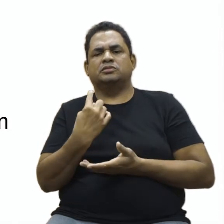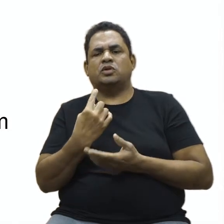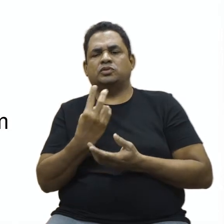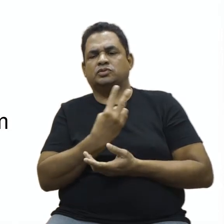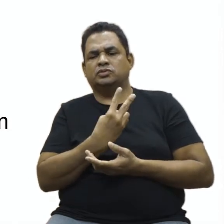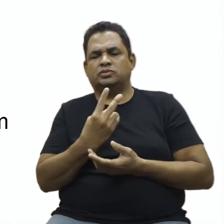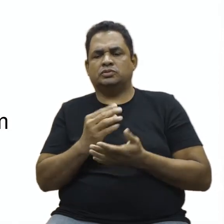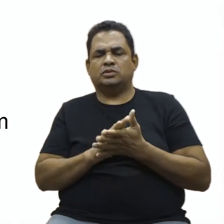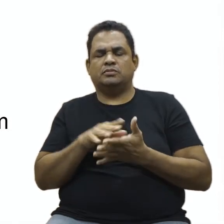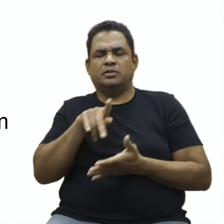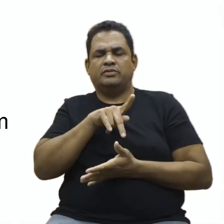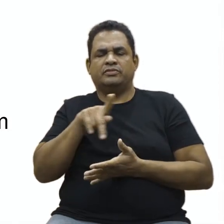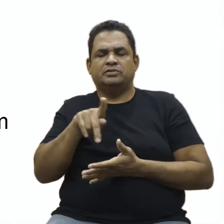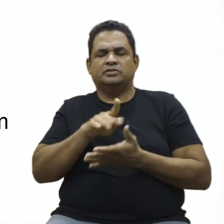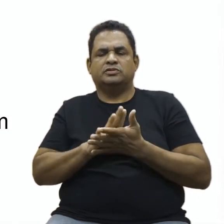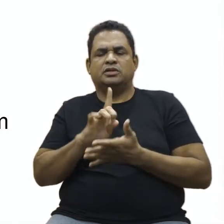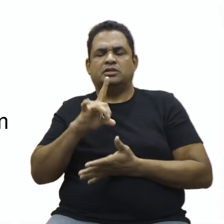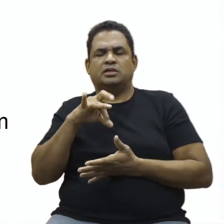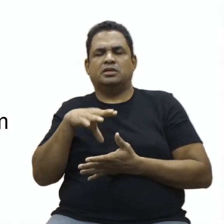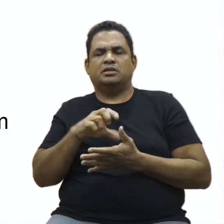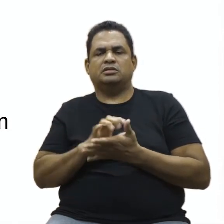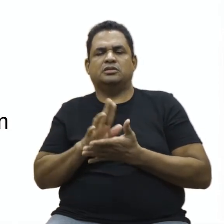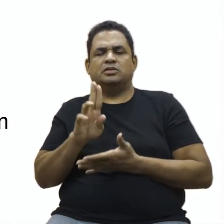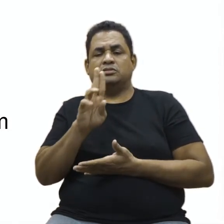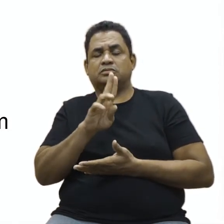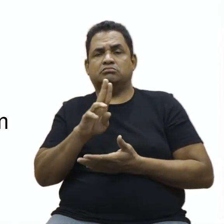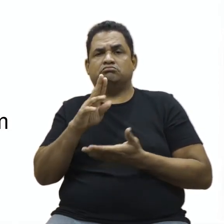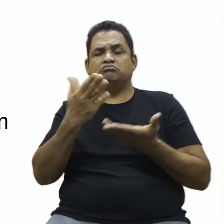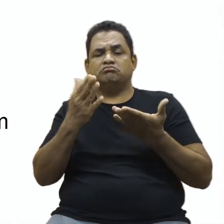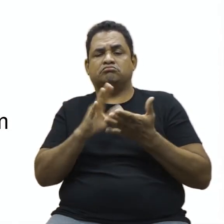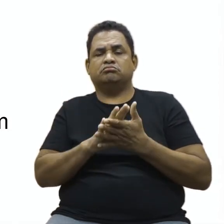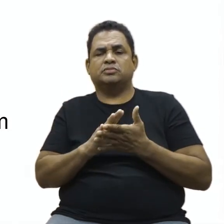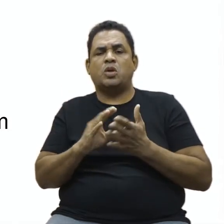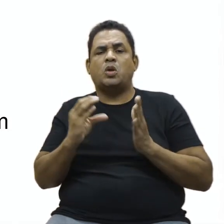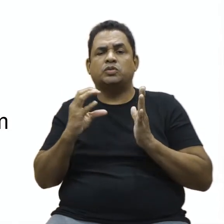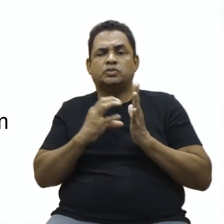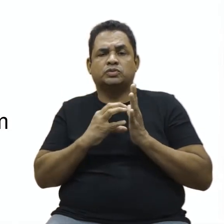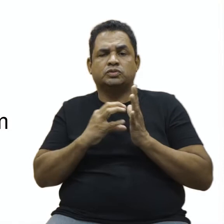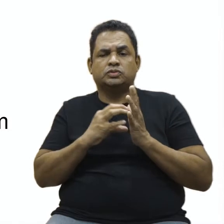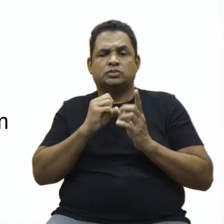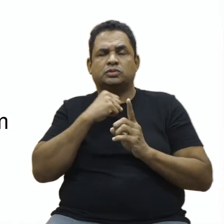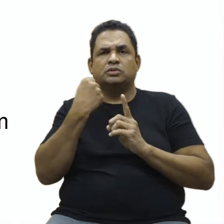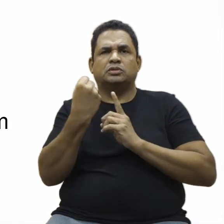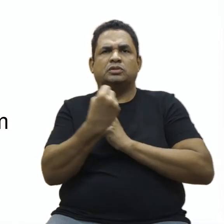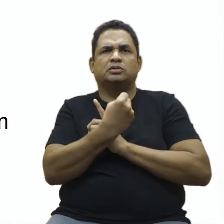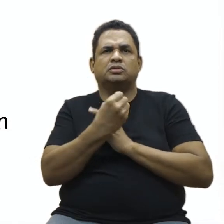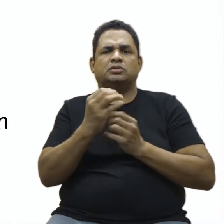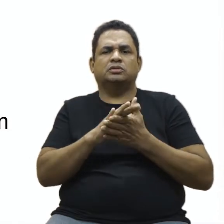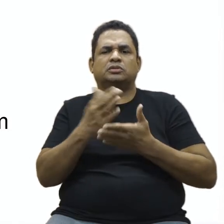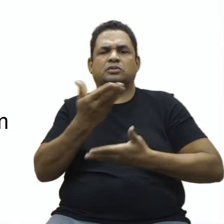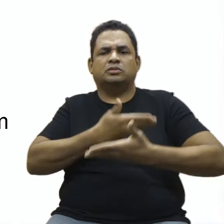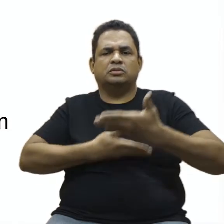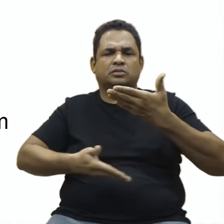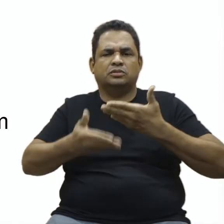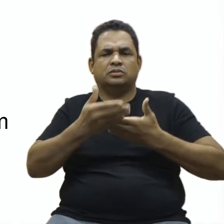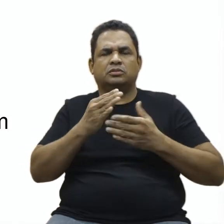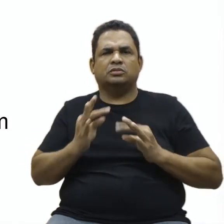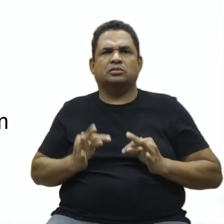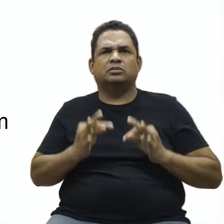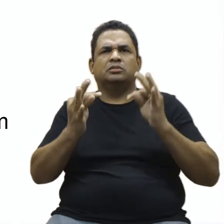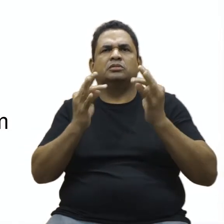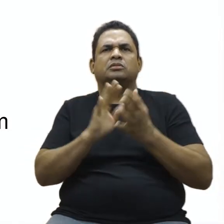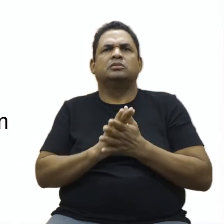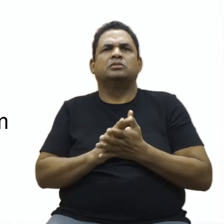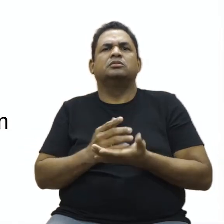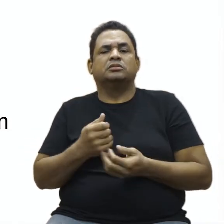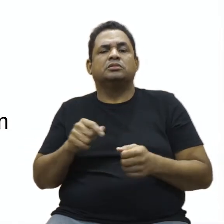Dani, a gente meio que adotou a Mafalda como um símbolo da nossa sociologia aqui, da mediação tecnológica. E vocês vão adotar